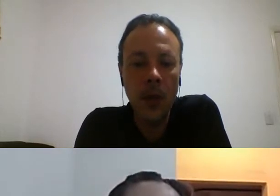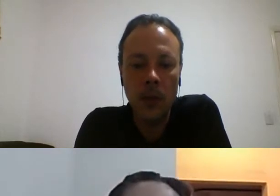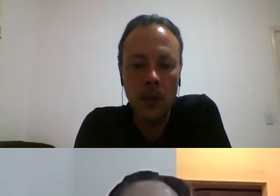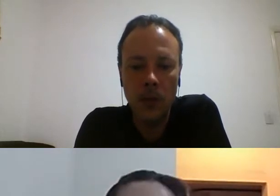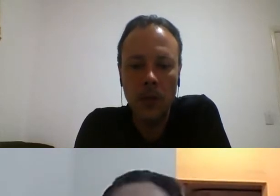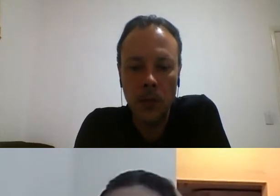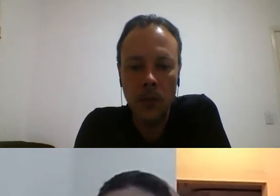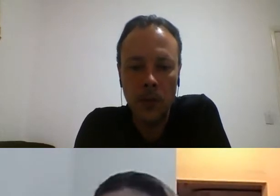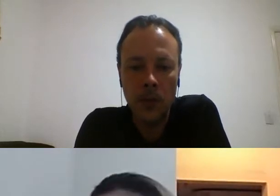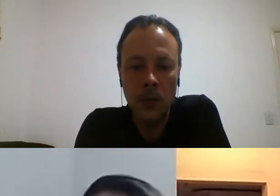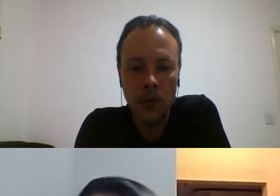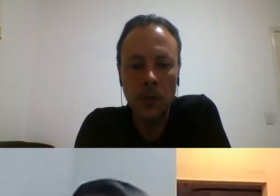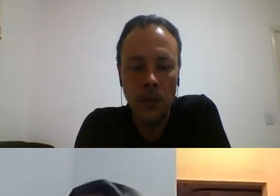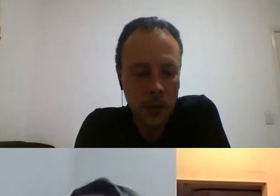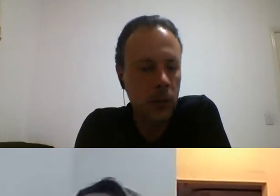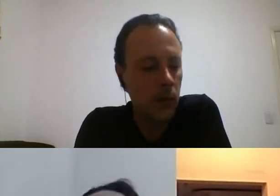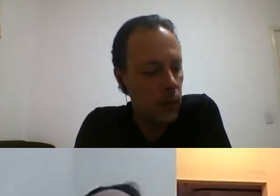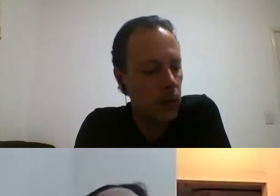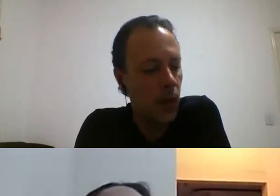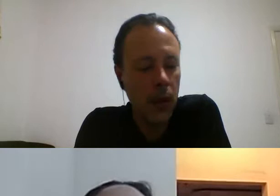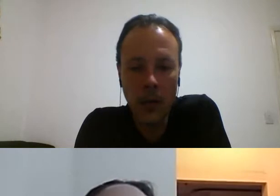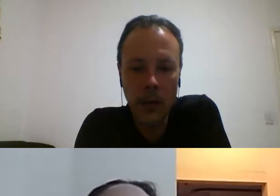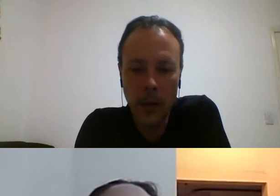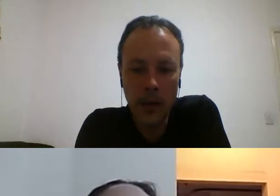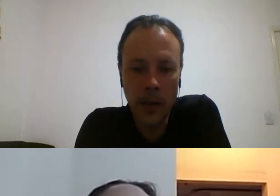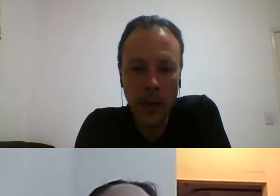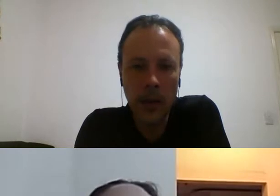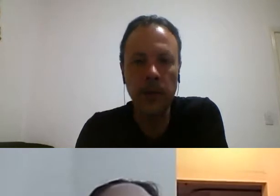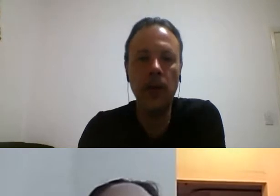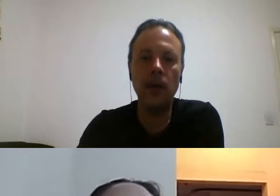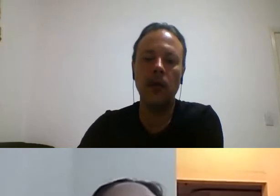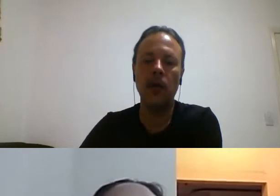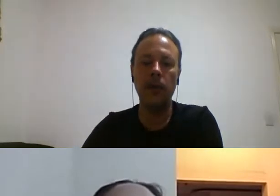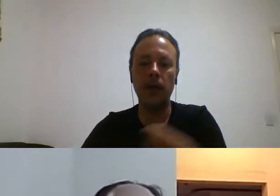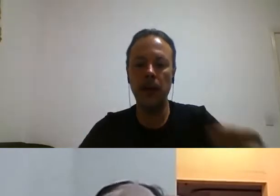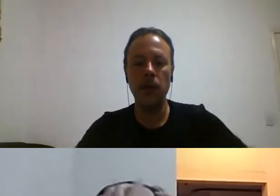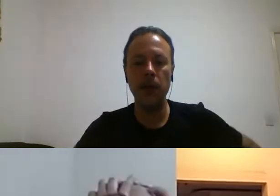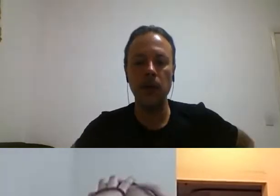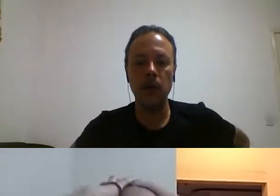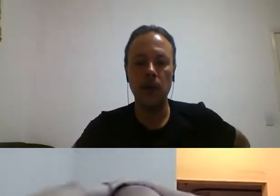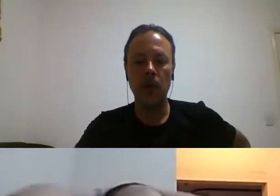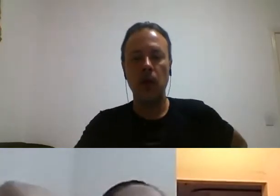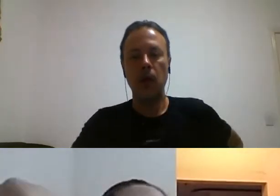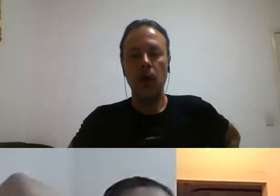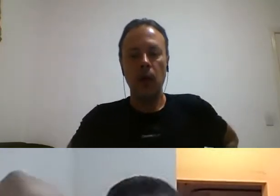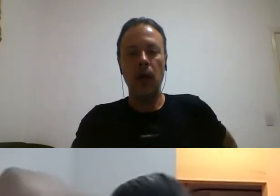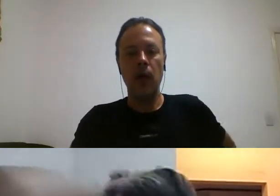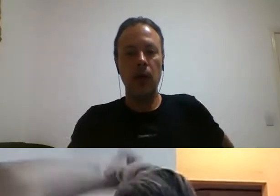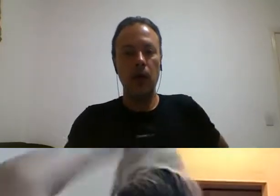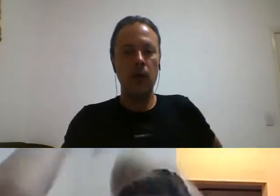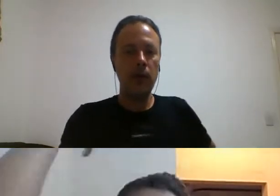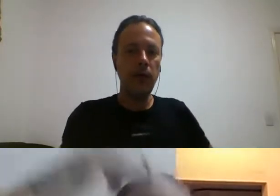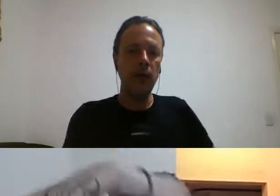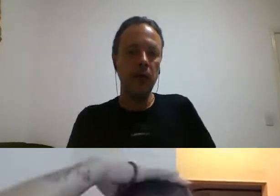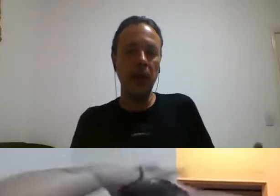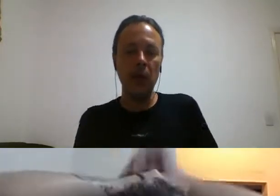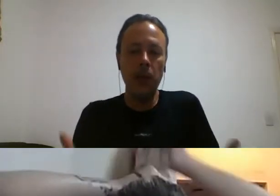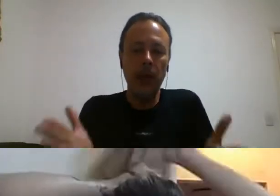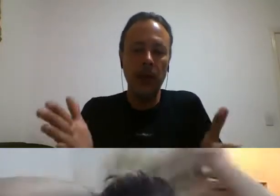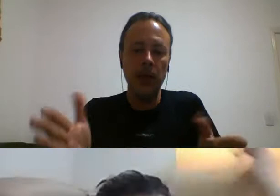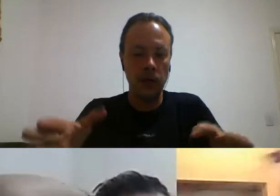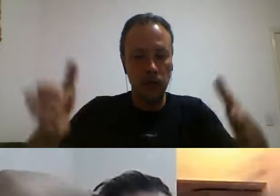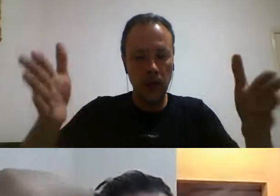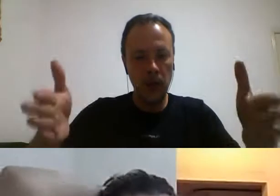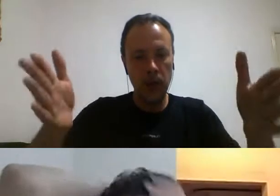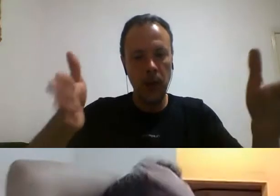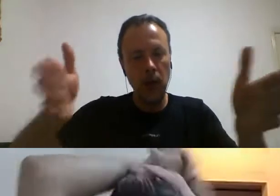Até porque a gente já teria aula prática e a gente não teve. Não, é isso aí que você está falando. Mas é isso mesmo. Tá? Como eu te falei, eu segui